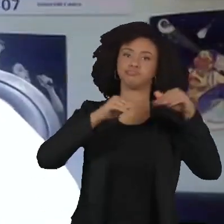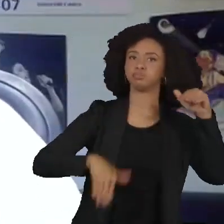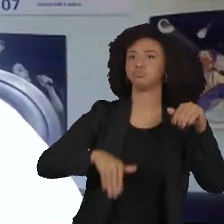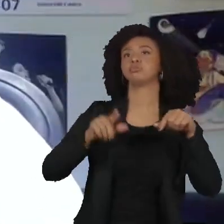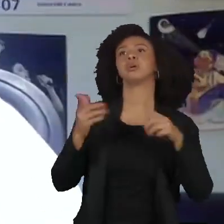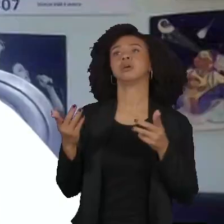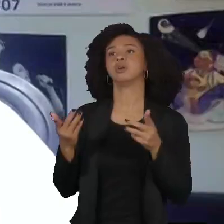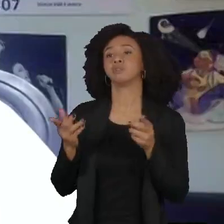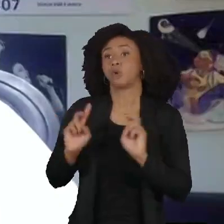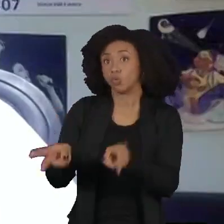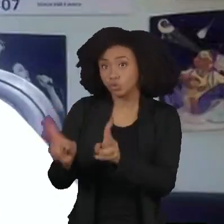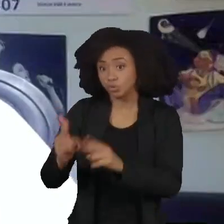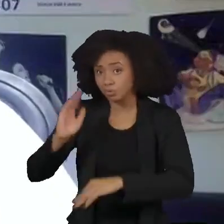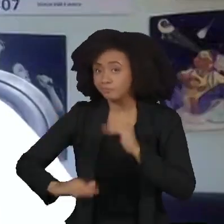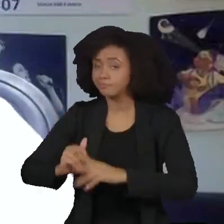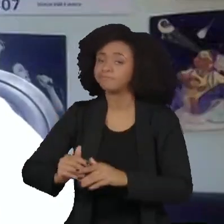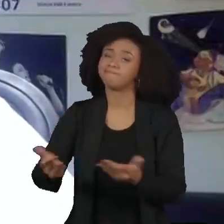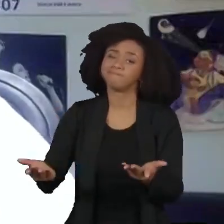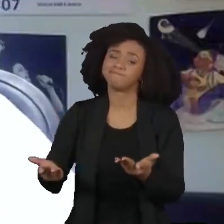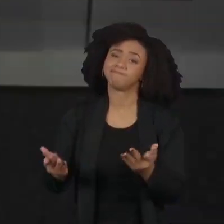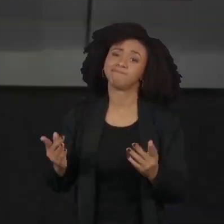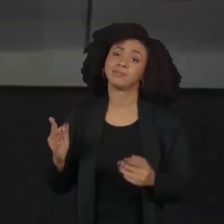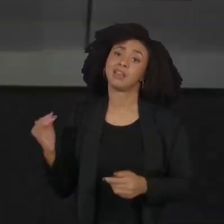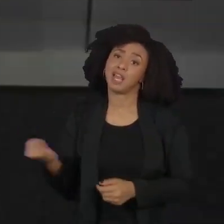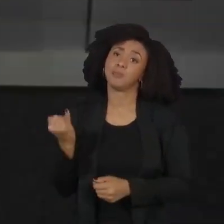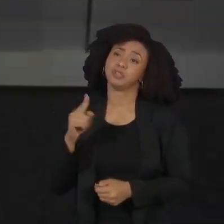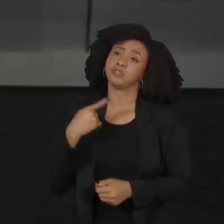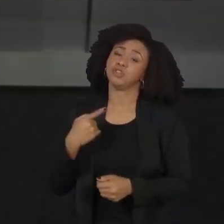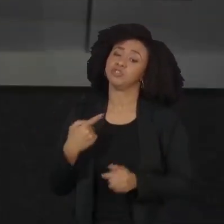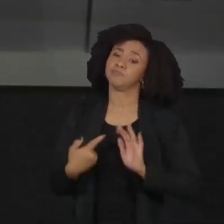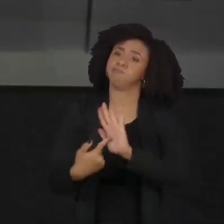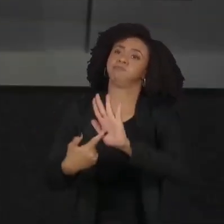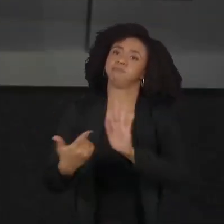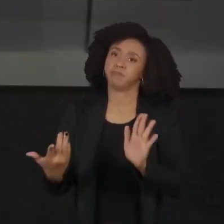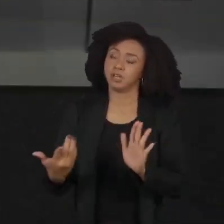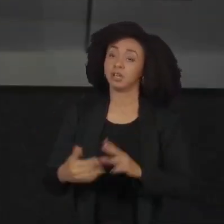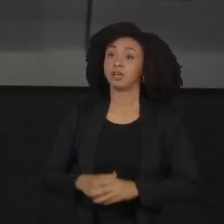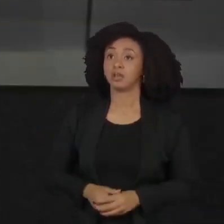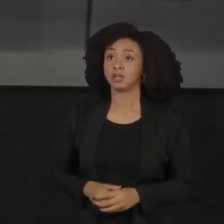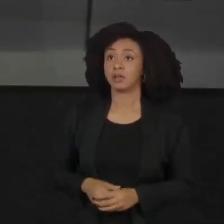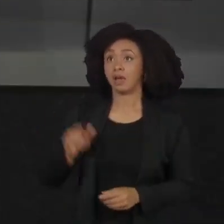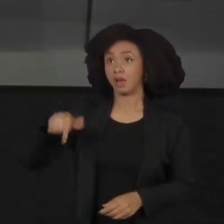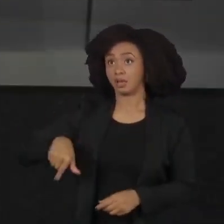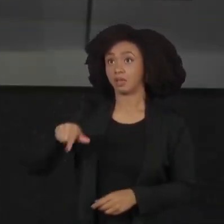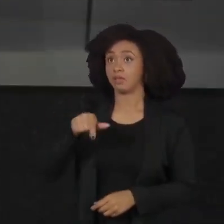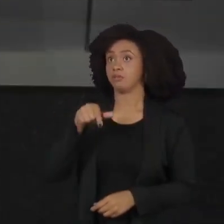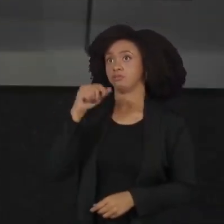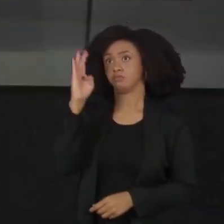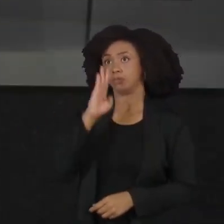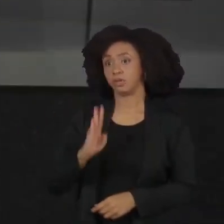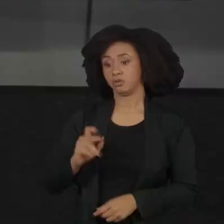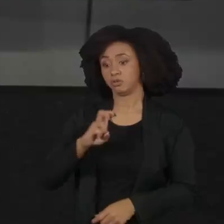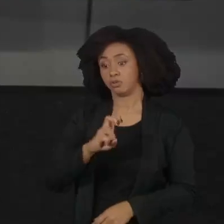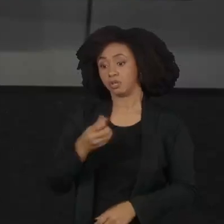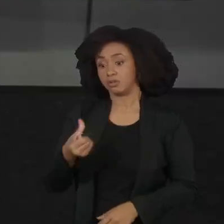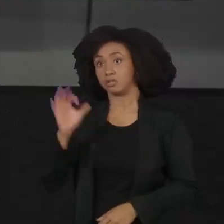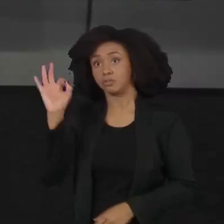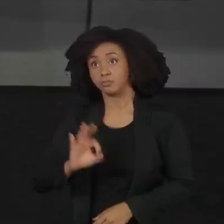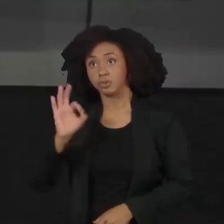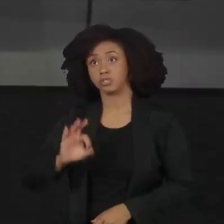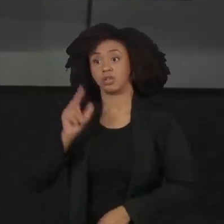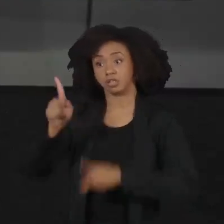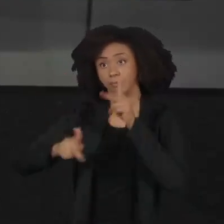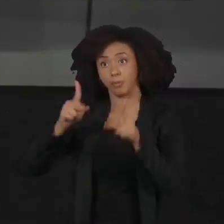né, estabelecidas. É muito importante apontar isso. Então, num país no qual 56% da população ela se